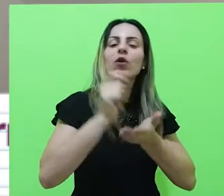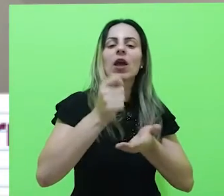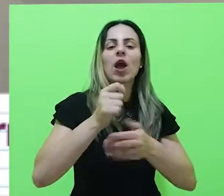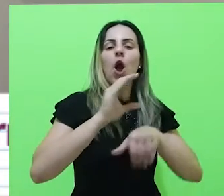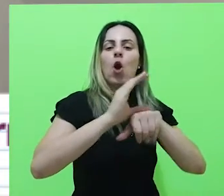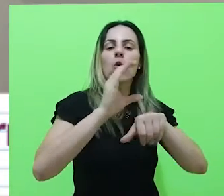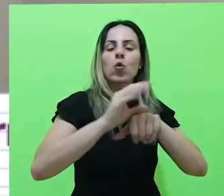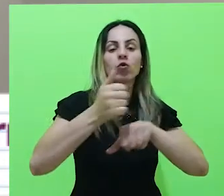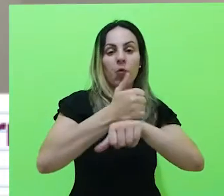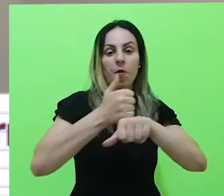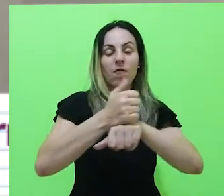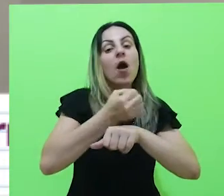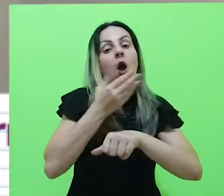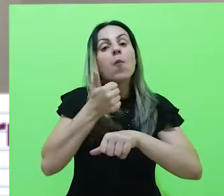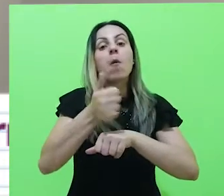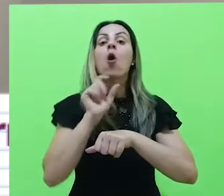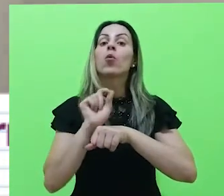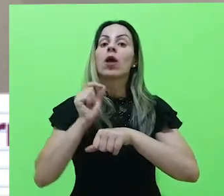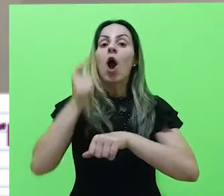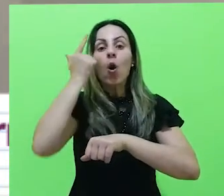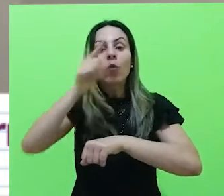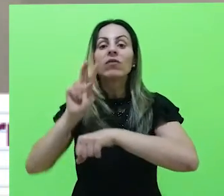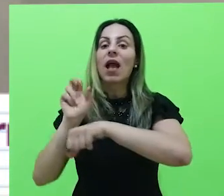é uma boa maneira de conseguir uma vaga